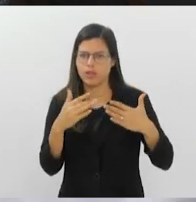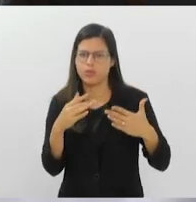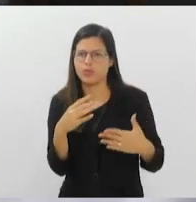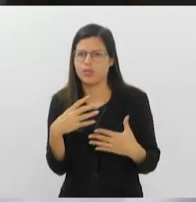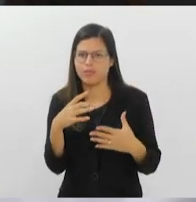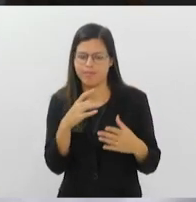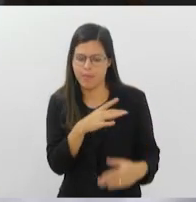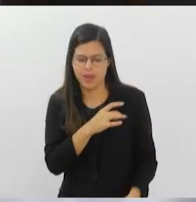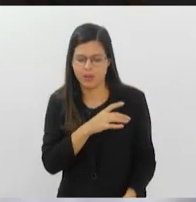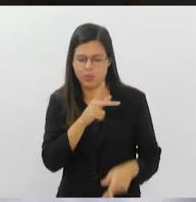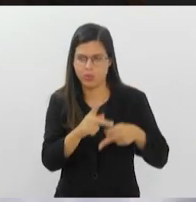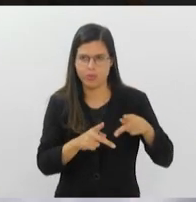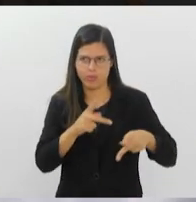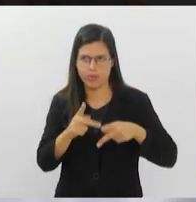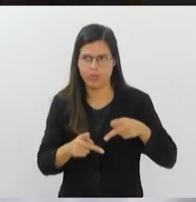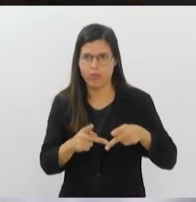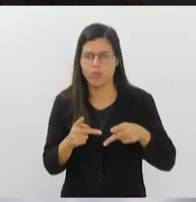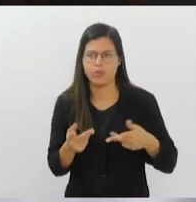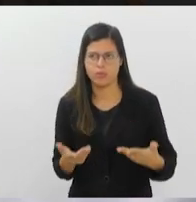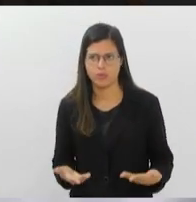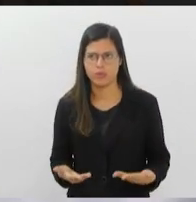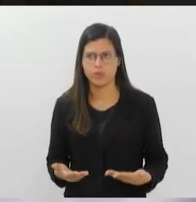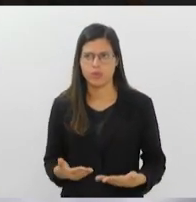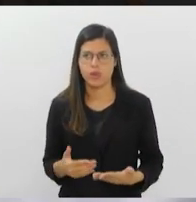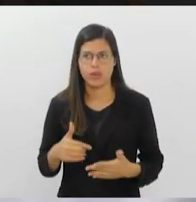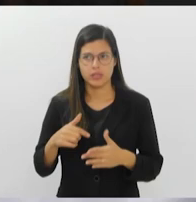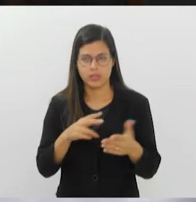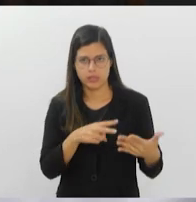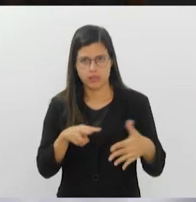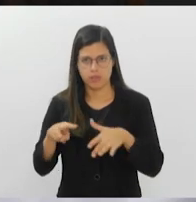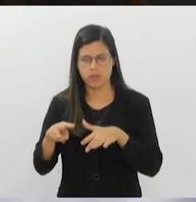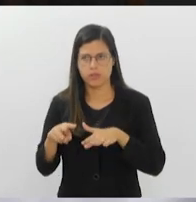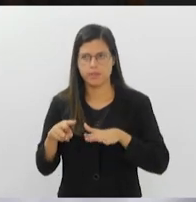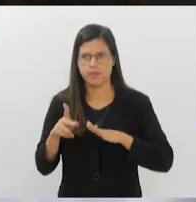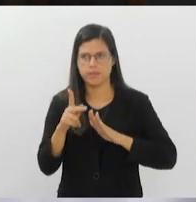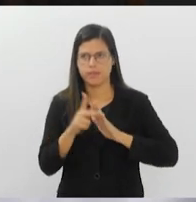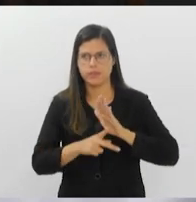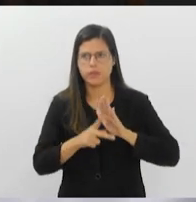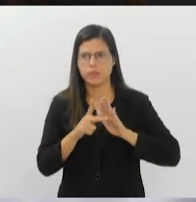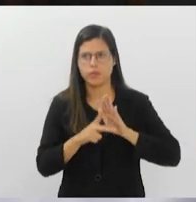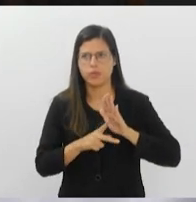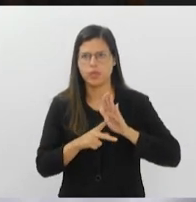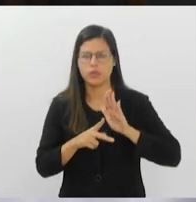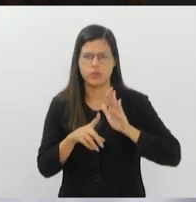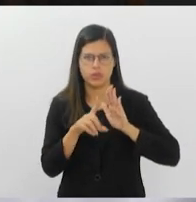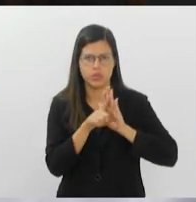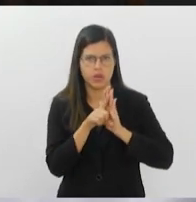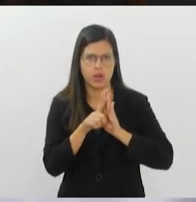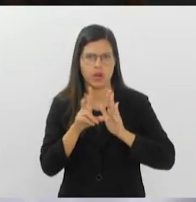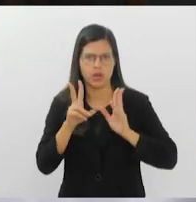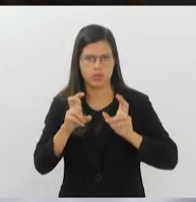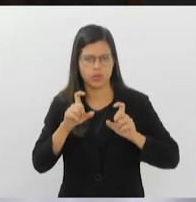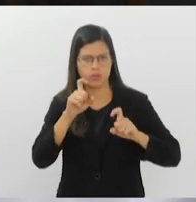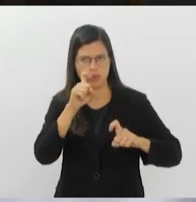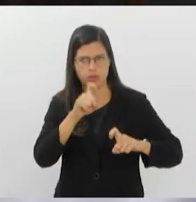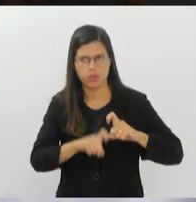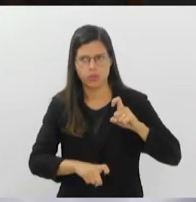à construção de novos estigmas. Essa semana mesmo, nesse projeto do estupro,